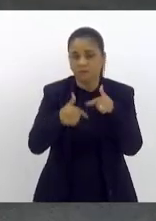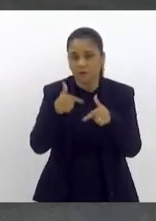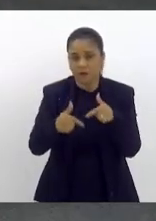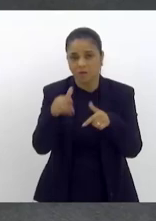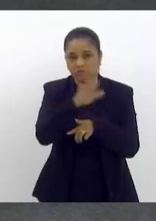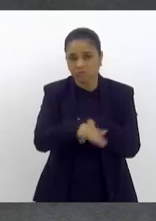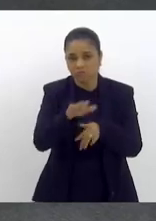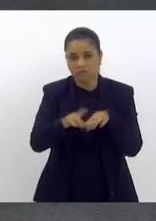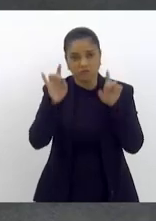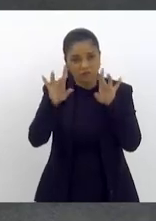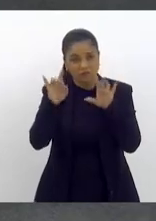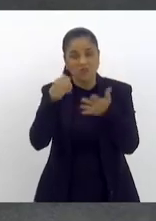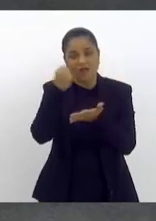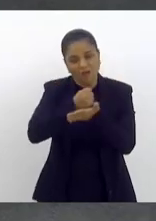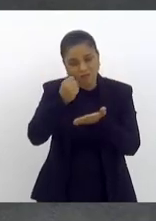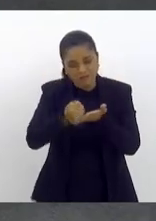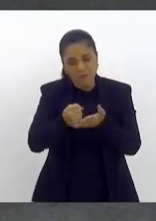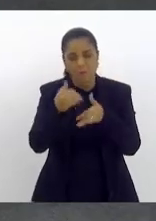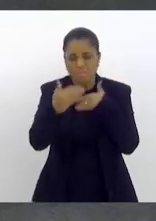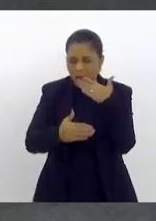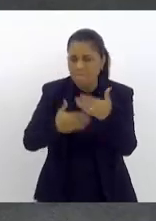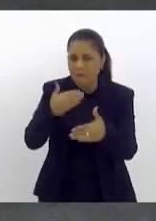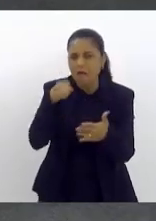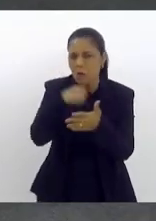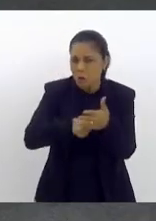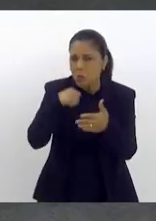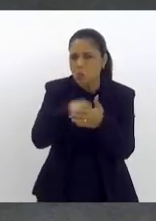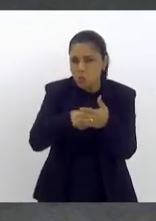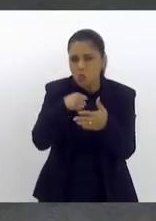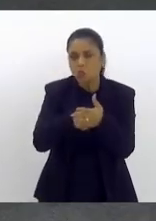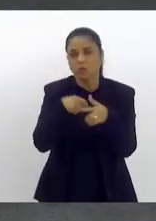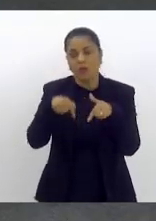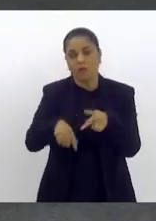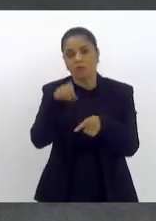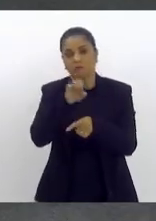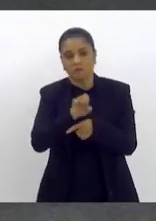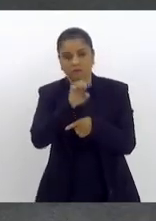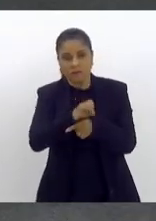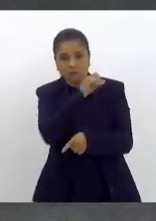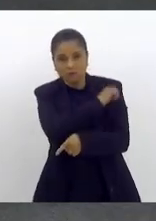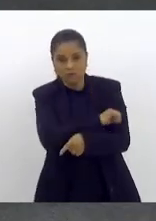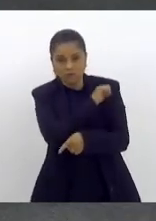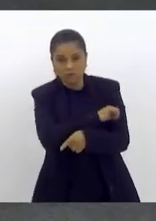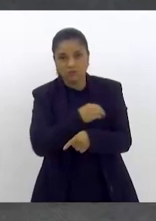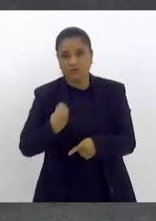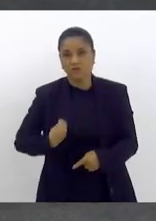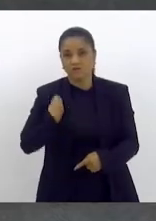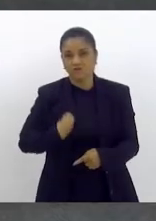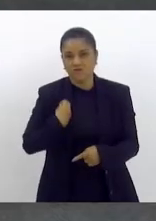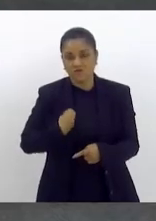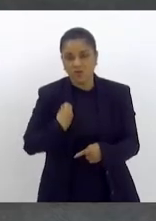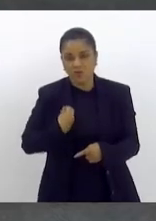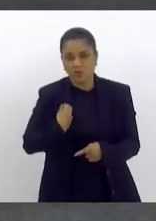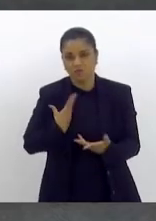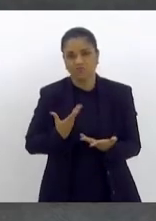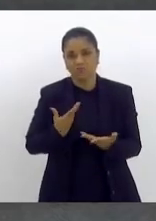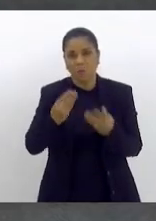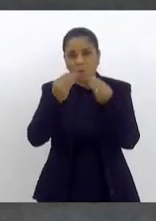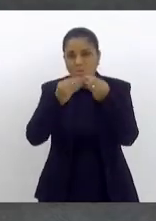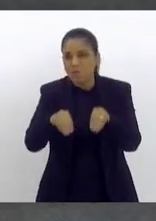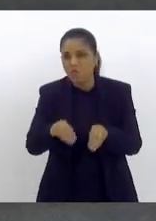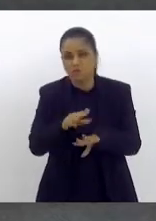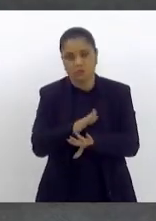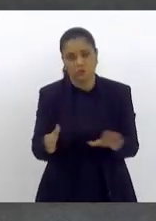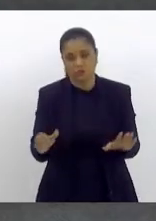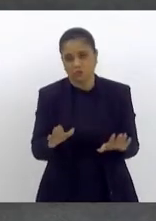avançar na contratação, mas com muita luta. E no estado do Rio de Janeiro, a gente está vivendo um caos. No estado do Rio de